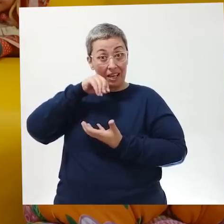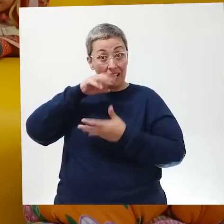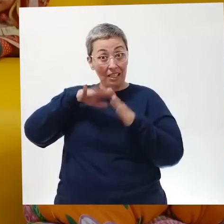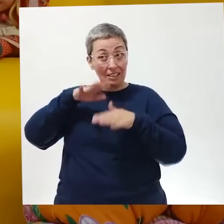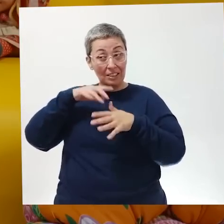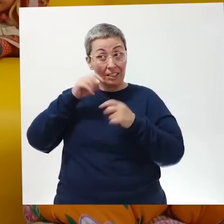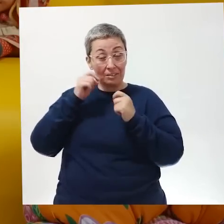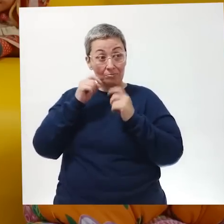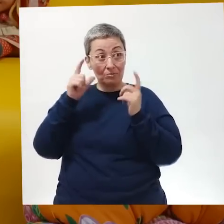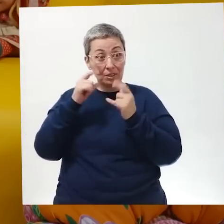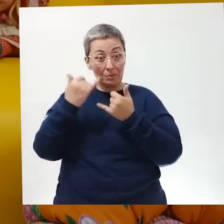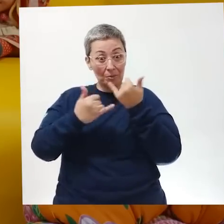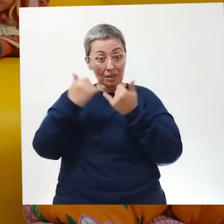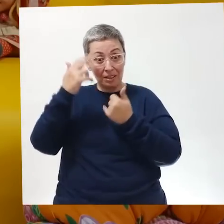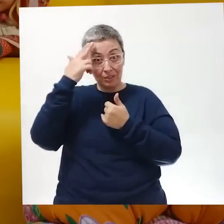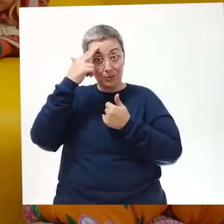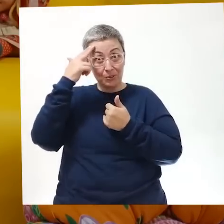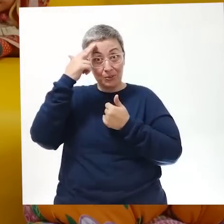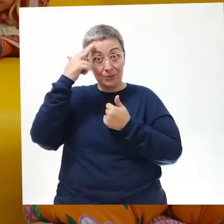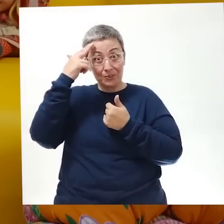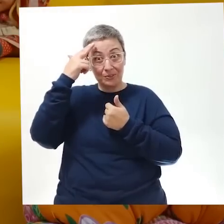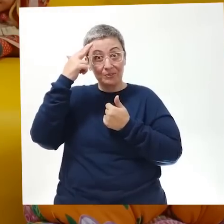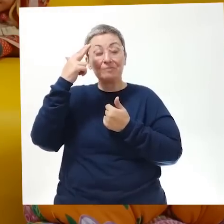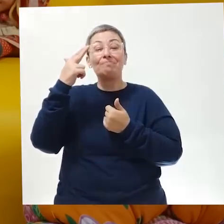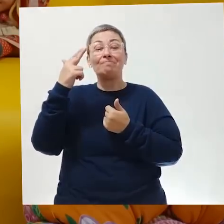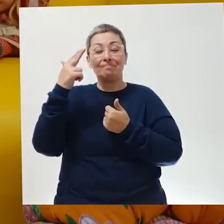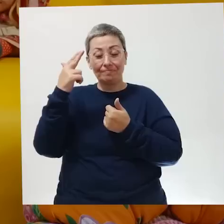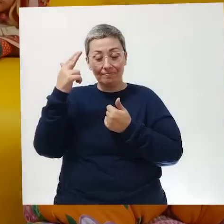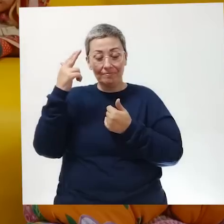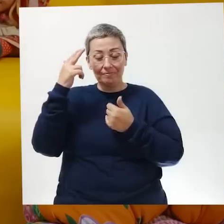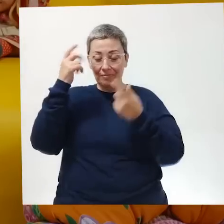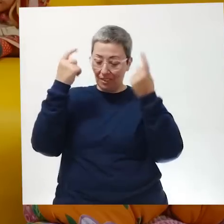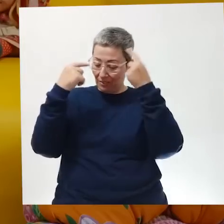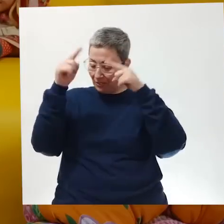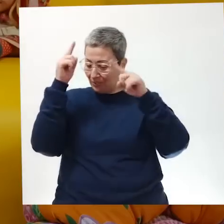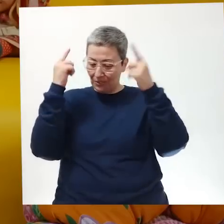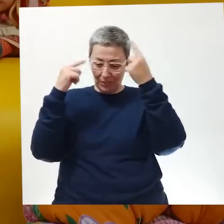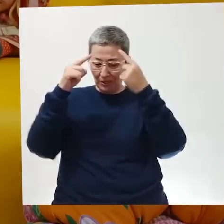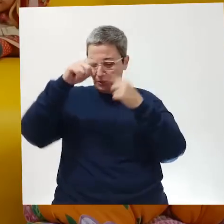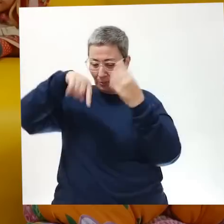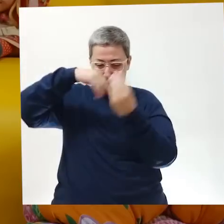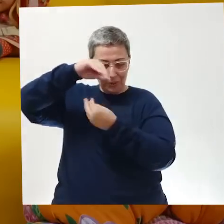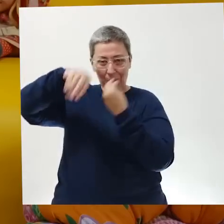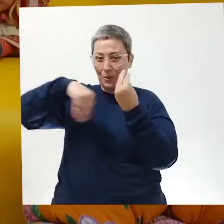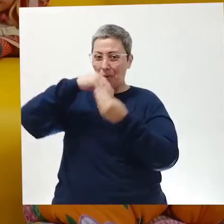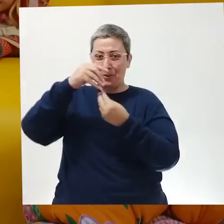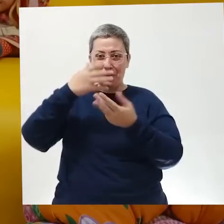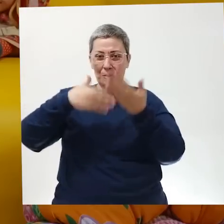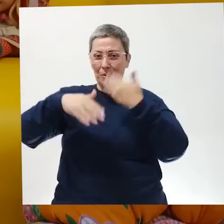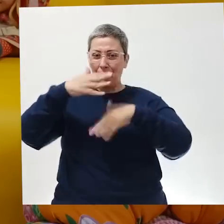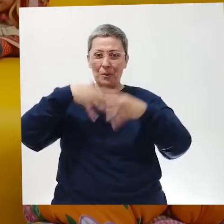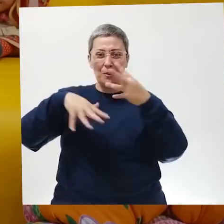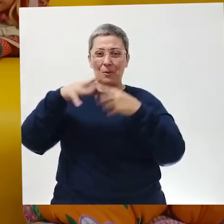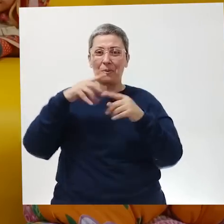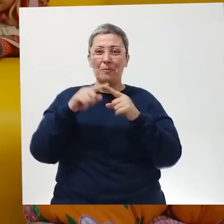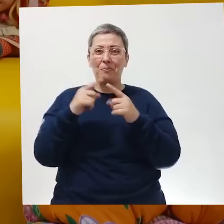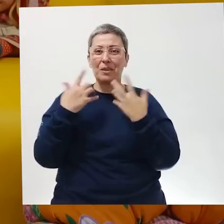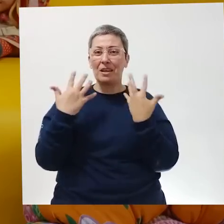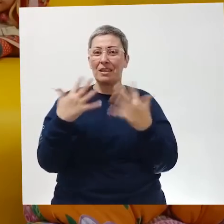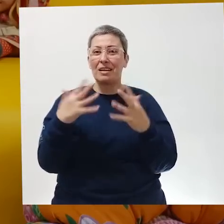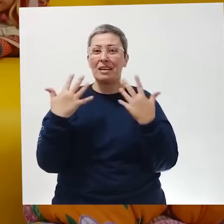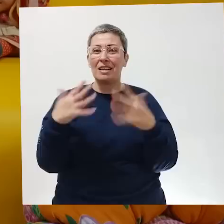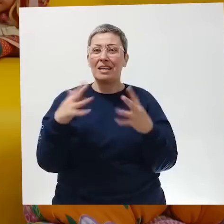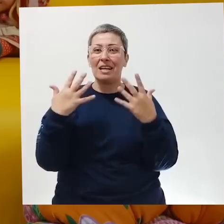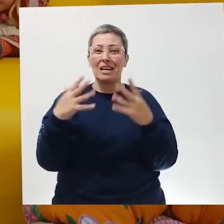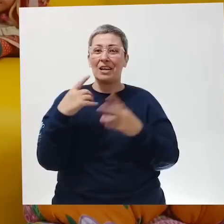de noite e brinca com os meus sonhos. Vira uns de pernas para o ar, põe uns em cima dos outros e bate